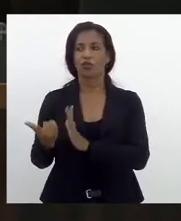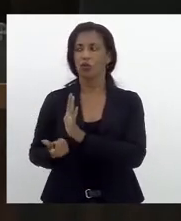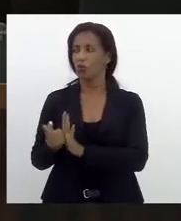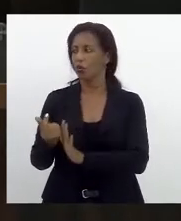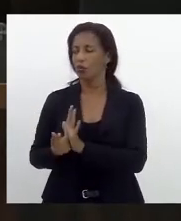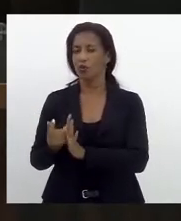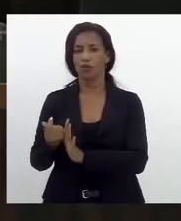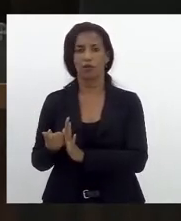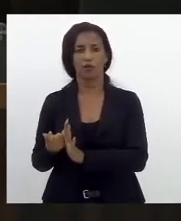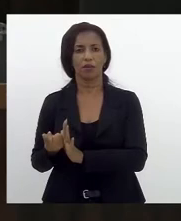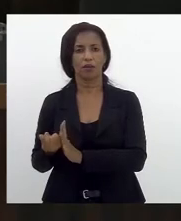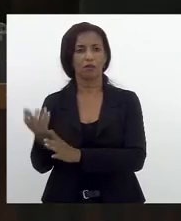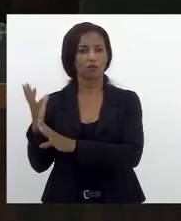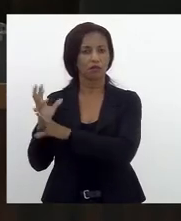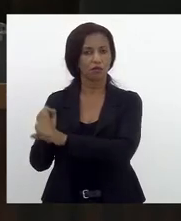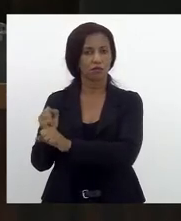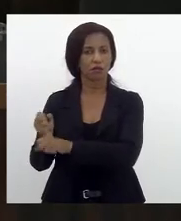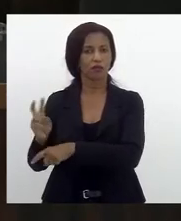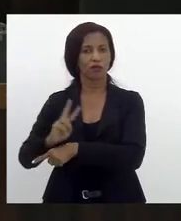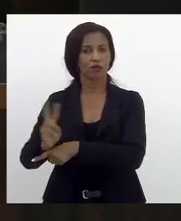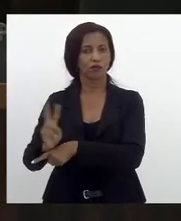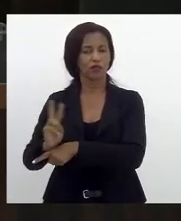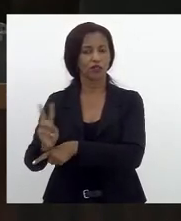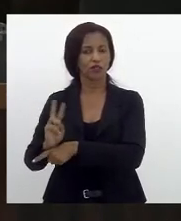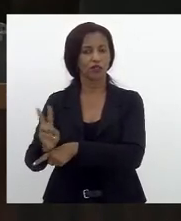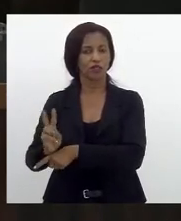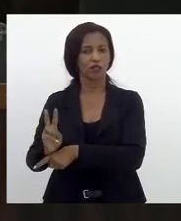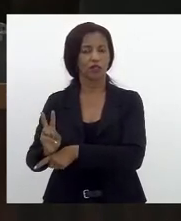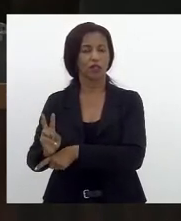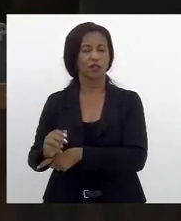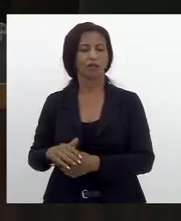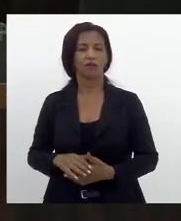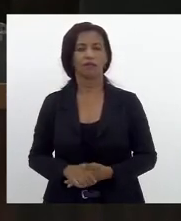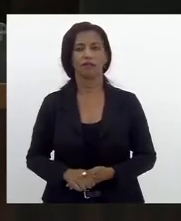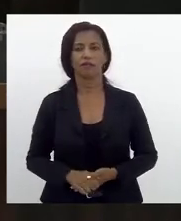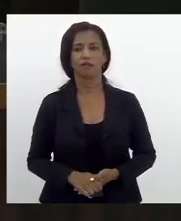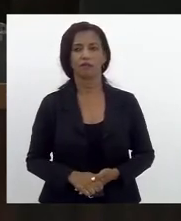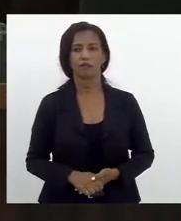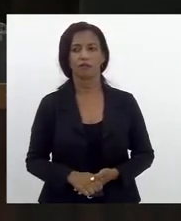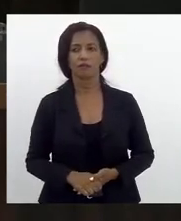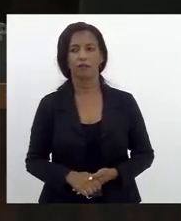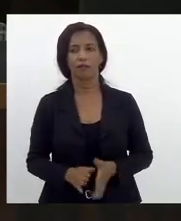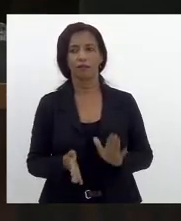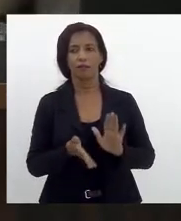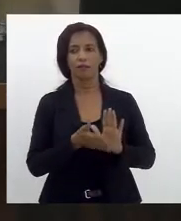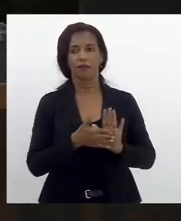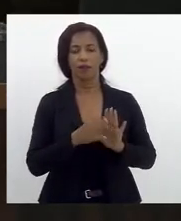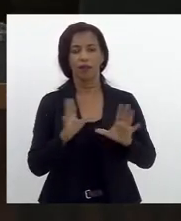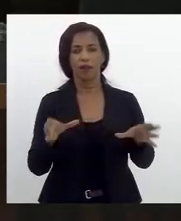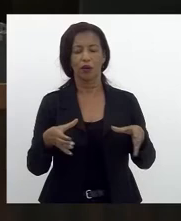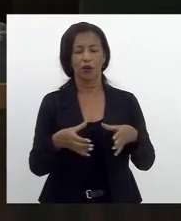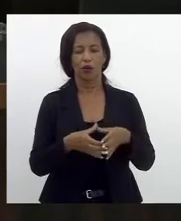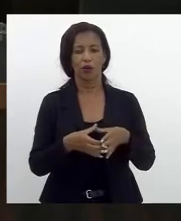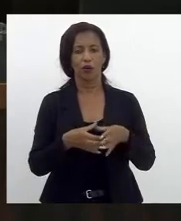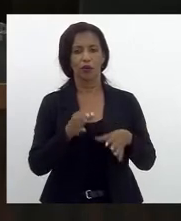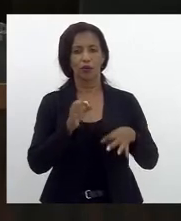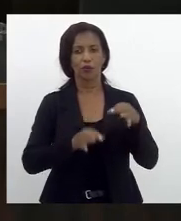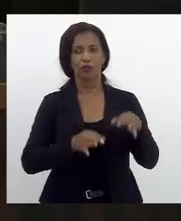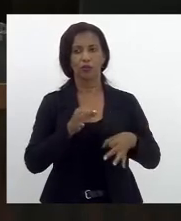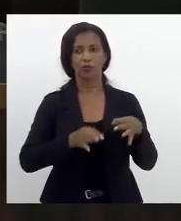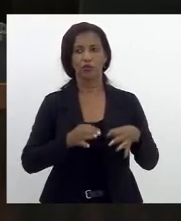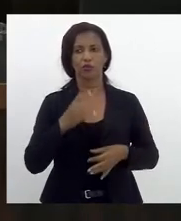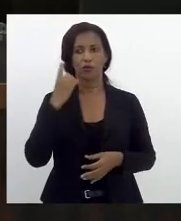Orçamento, Finanças, Fiscalização Financeira e Controle. Para emitir parecer pela Comissão de Constituição e